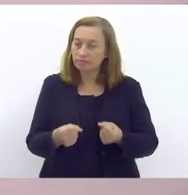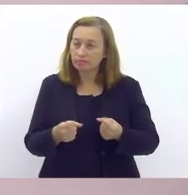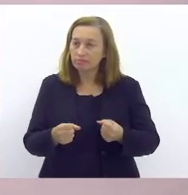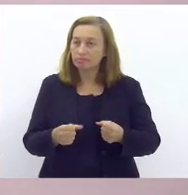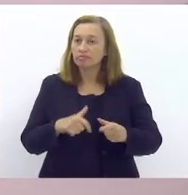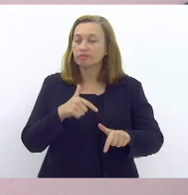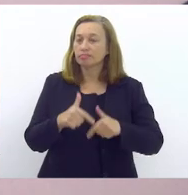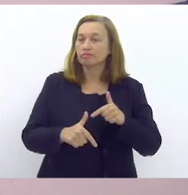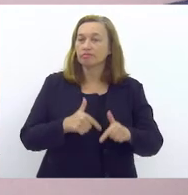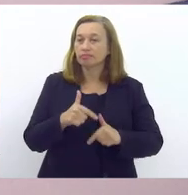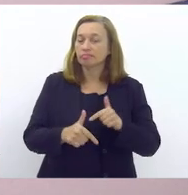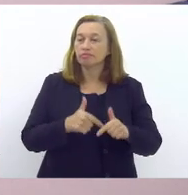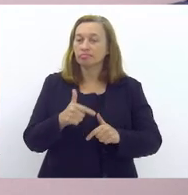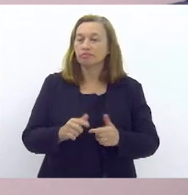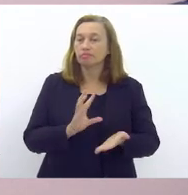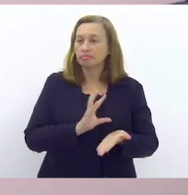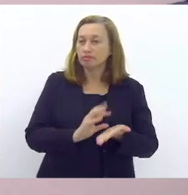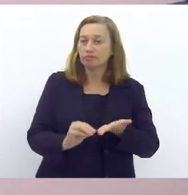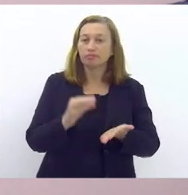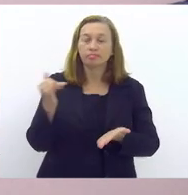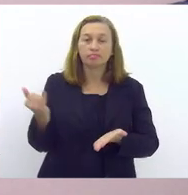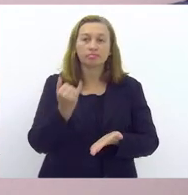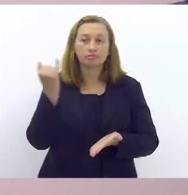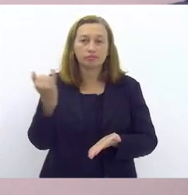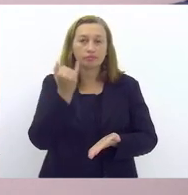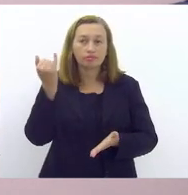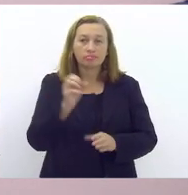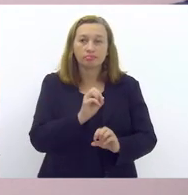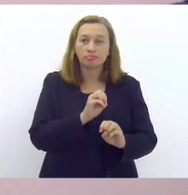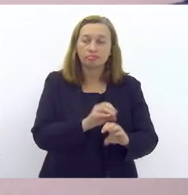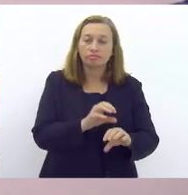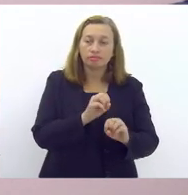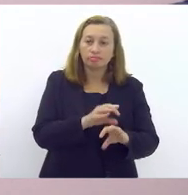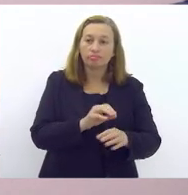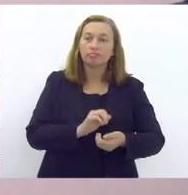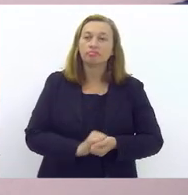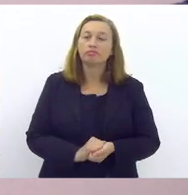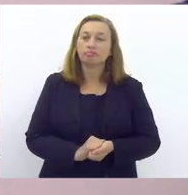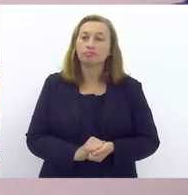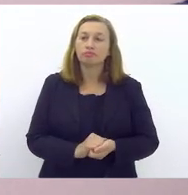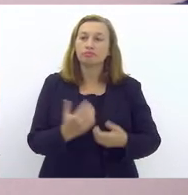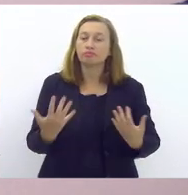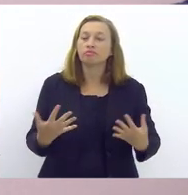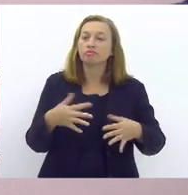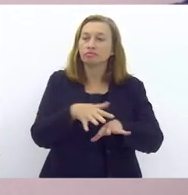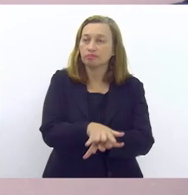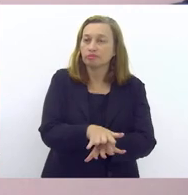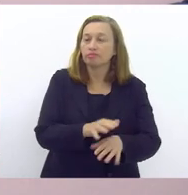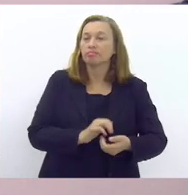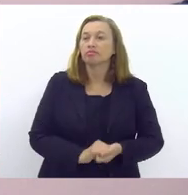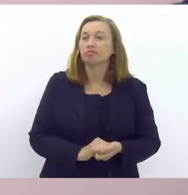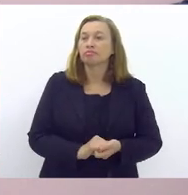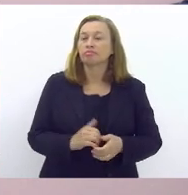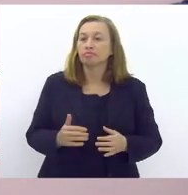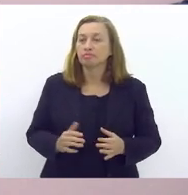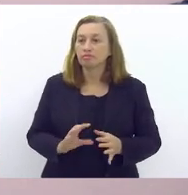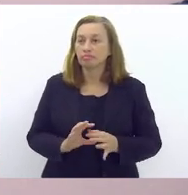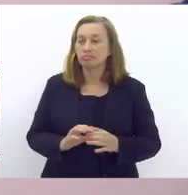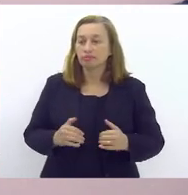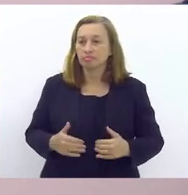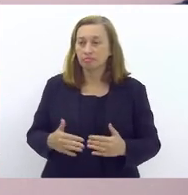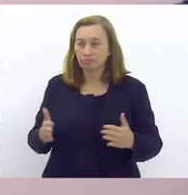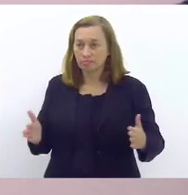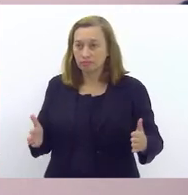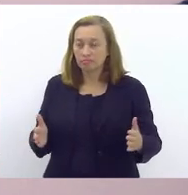atuar nessa pauta tão importante da educação inclusiva, e que abriu o espaço